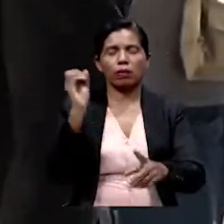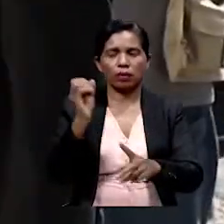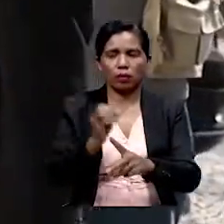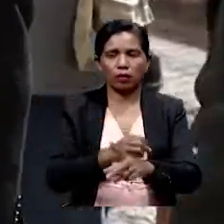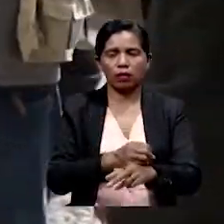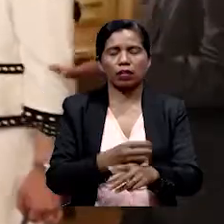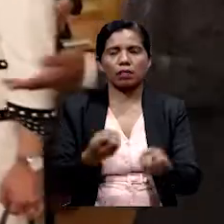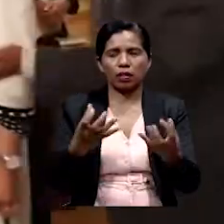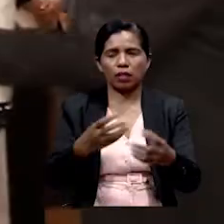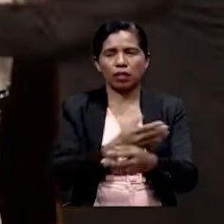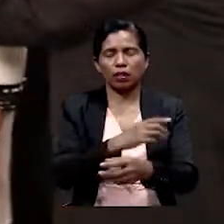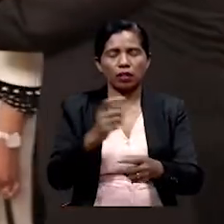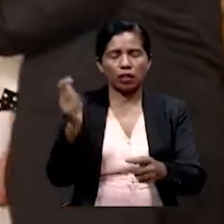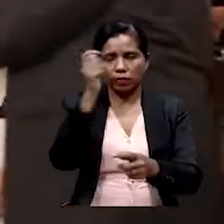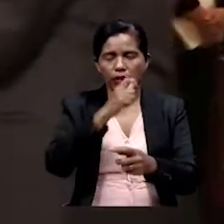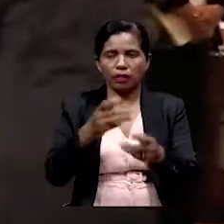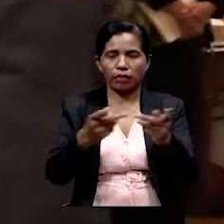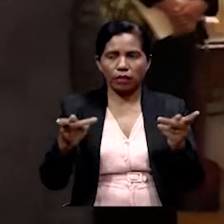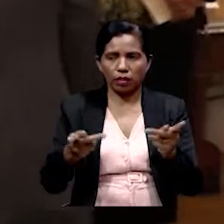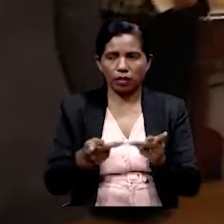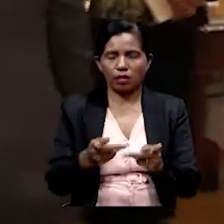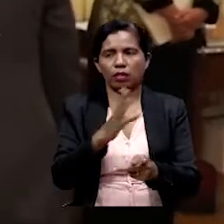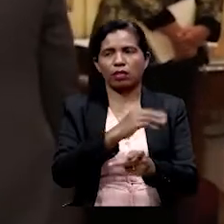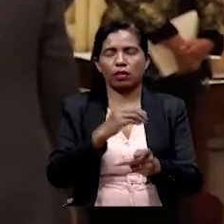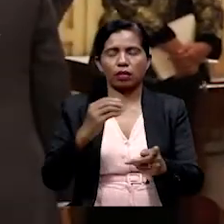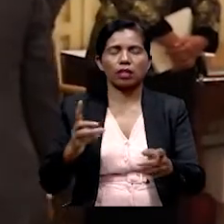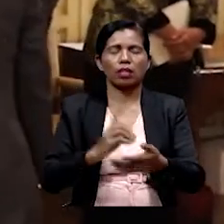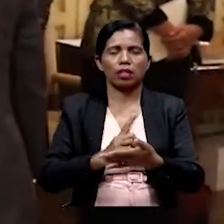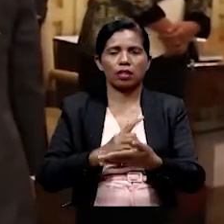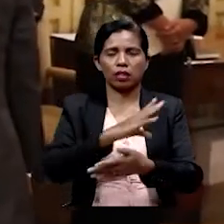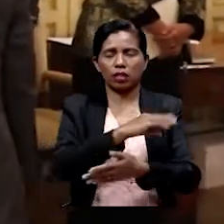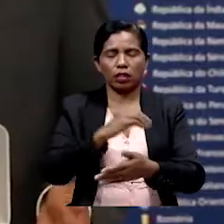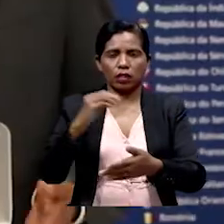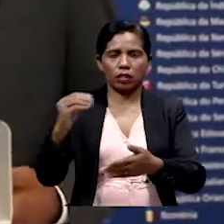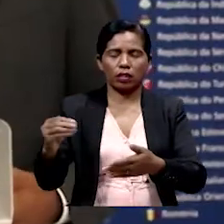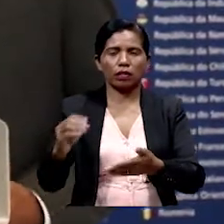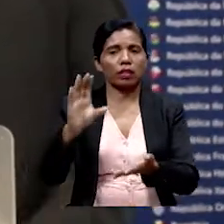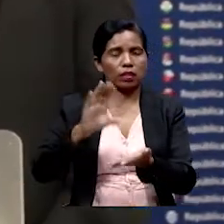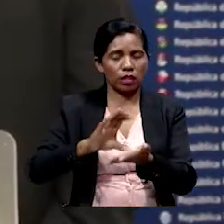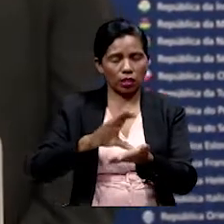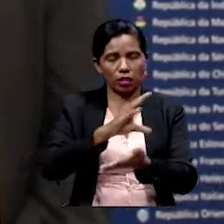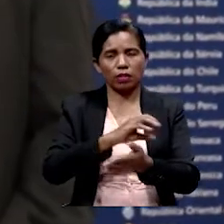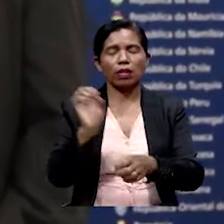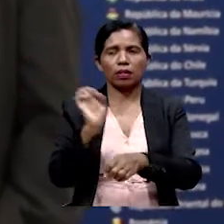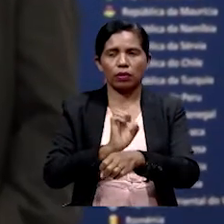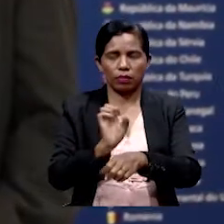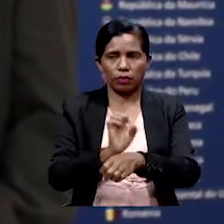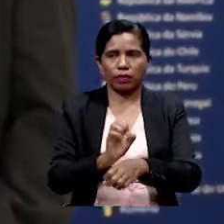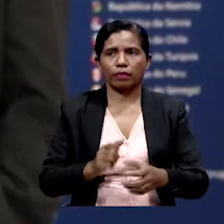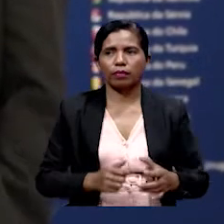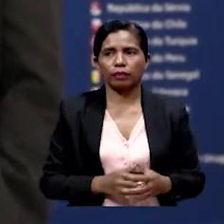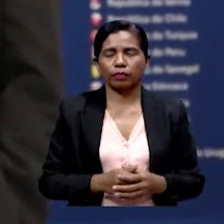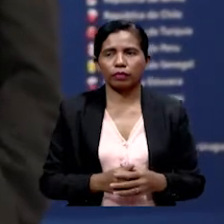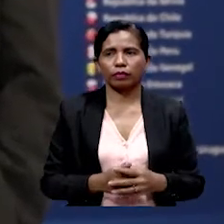de turismo, saúde, educação, desporto, ciência no área econômica e empresarial. Um